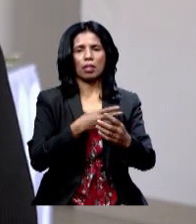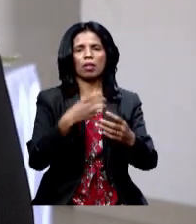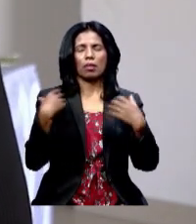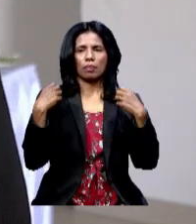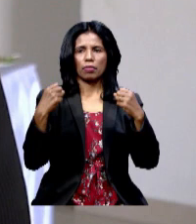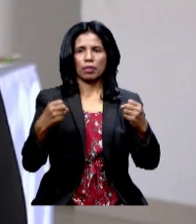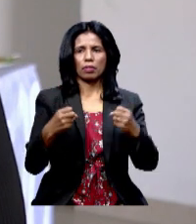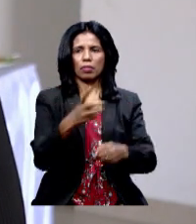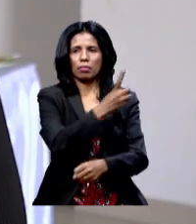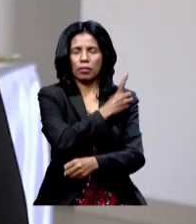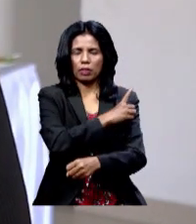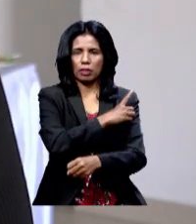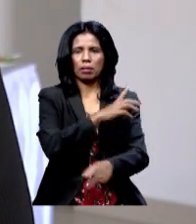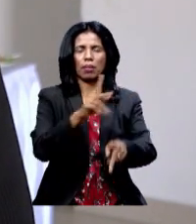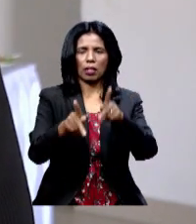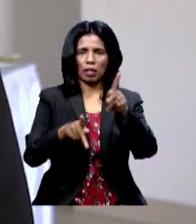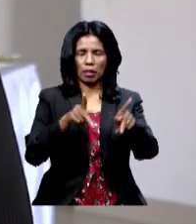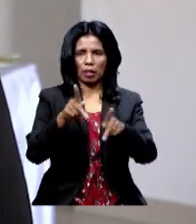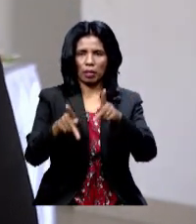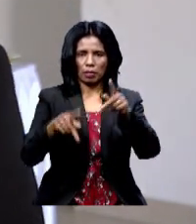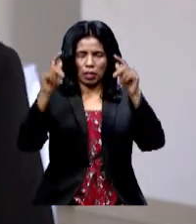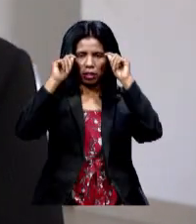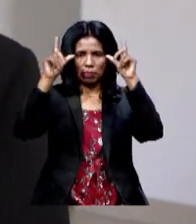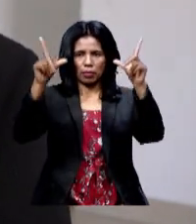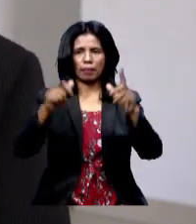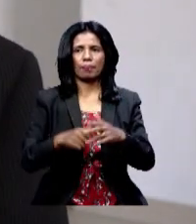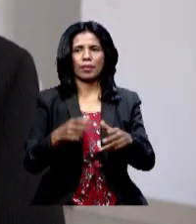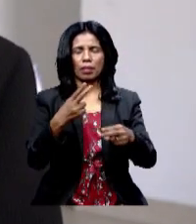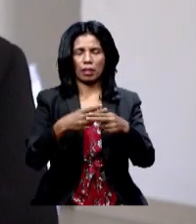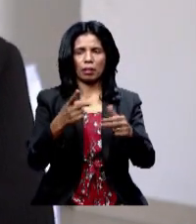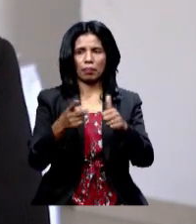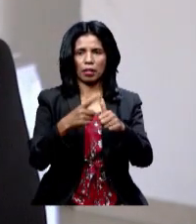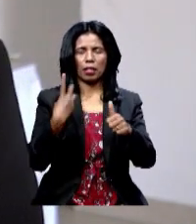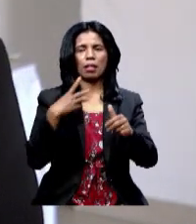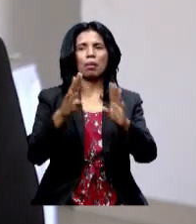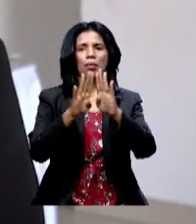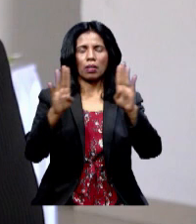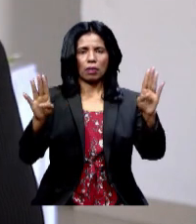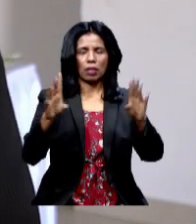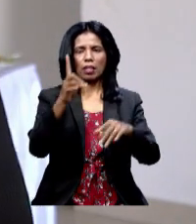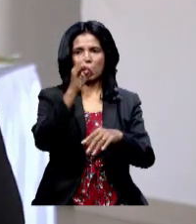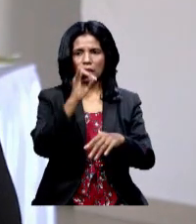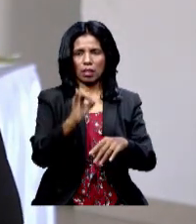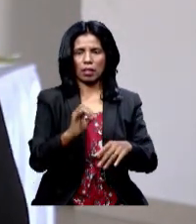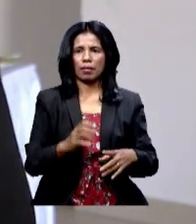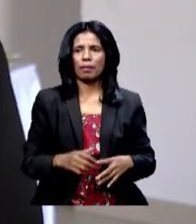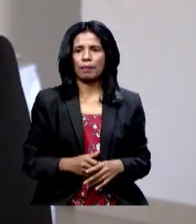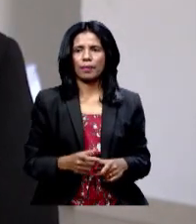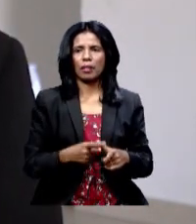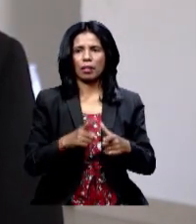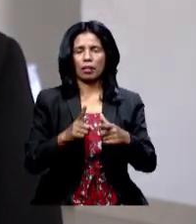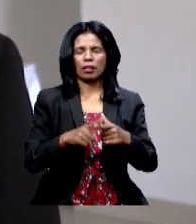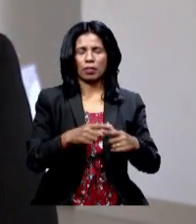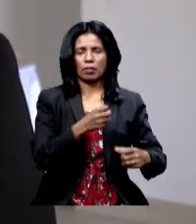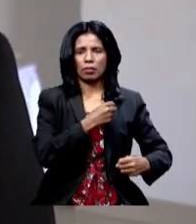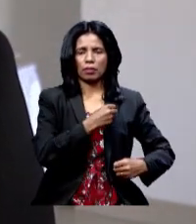de difesa do povo movere. Né, naram primeiro que ami loki edili, loki edili, força de